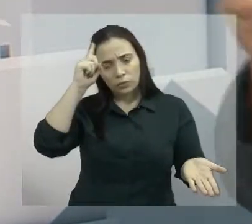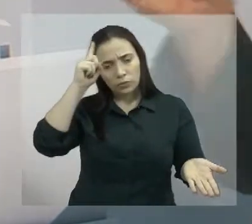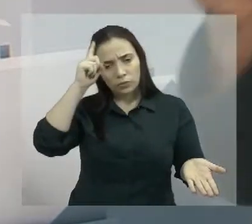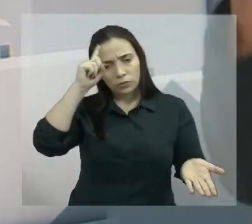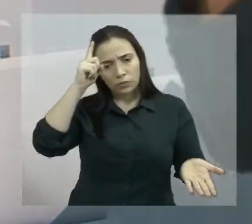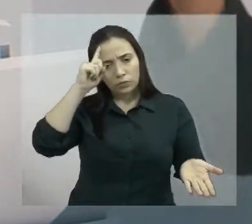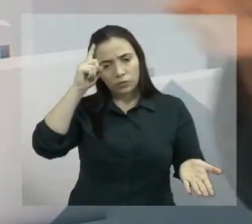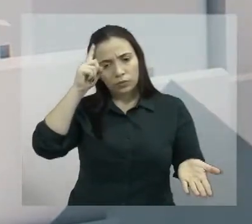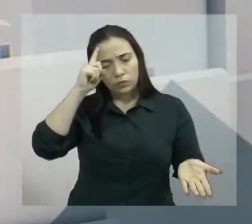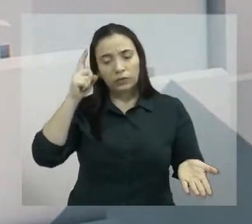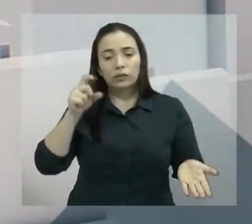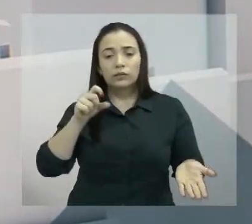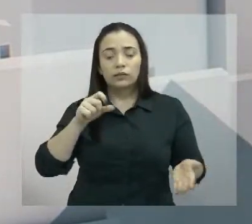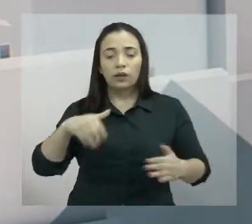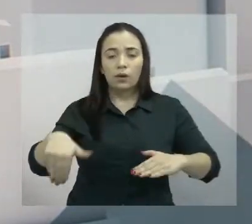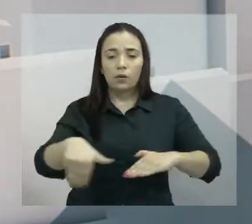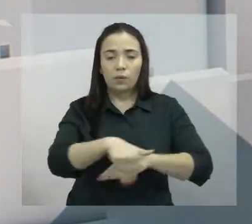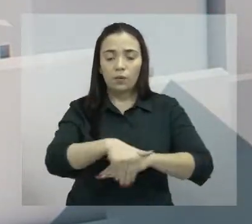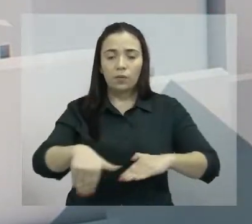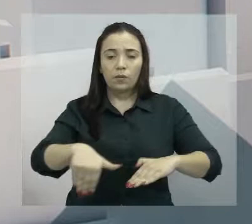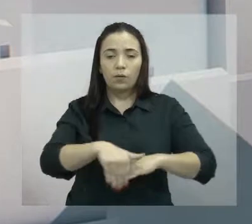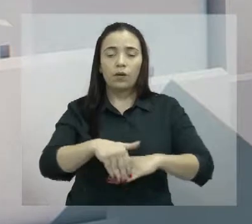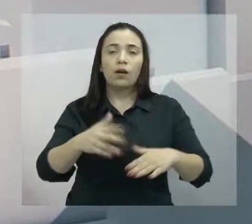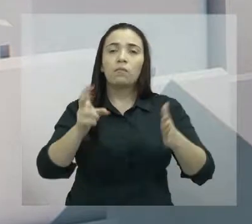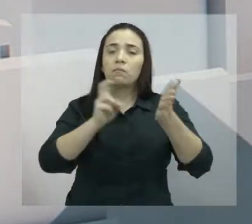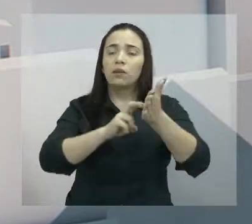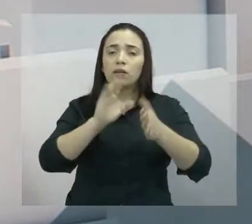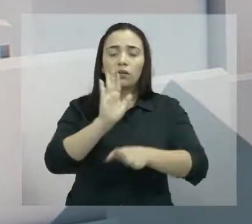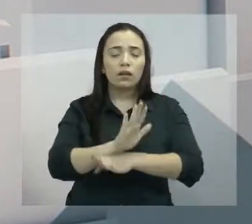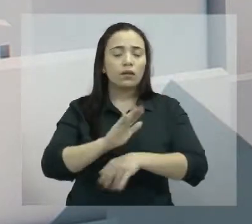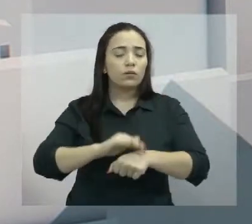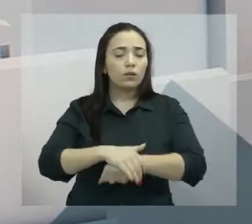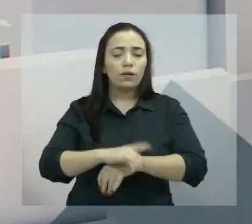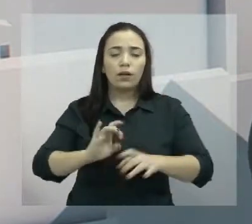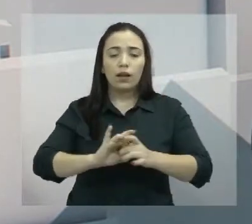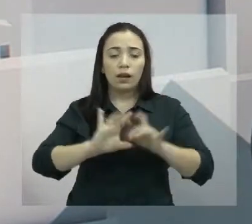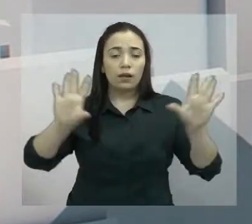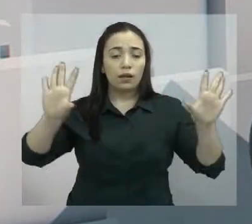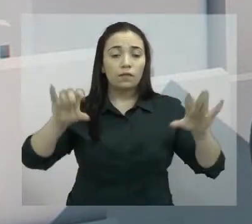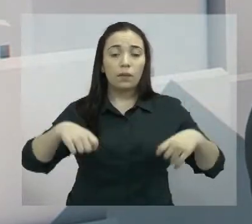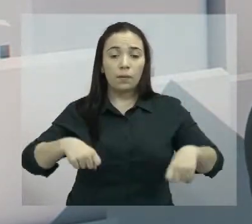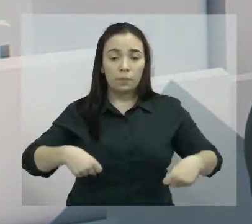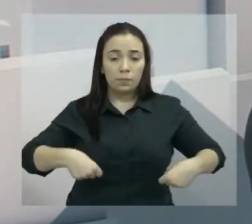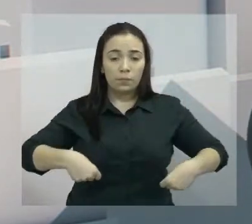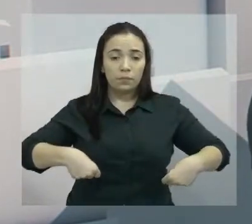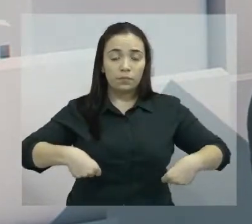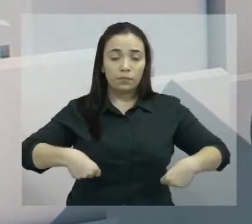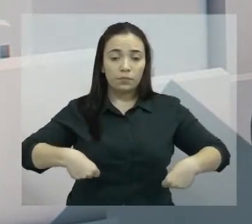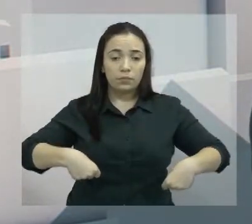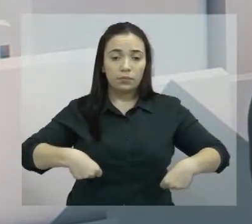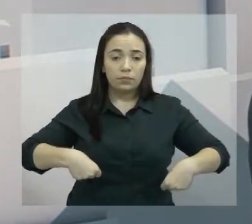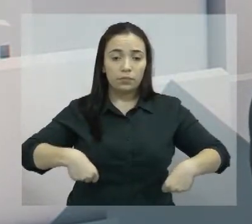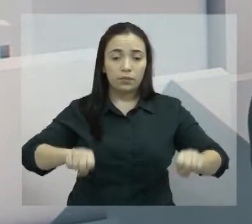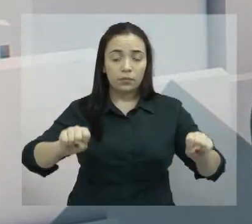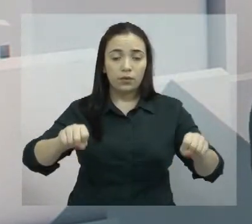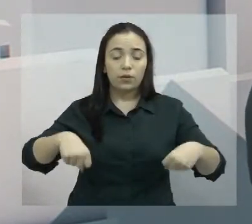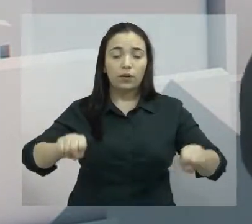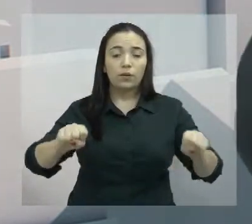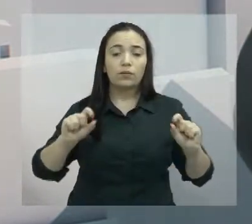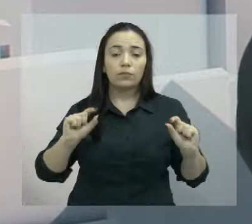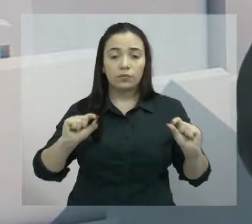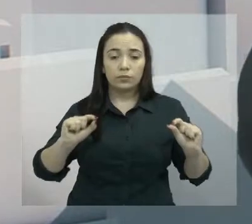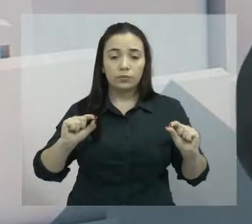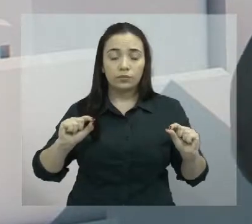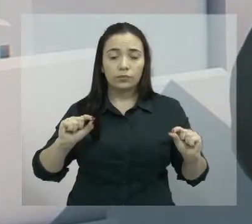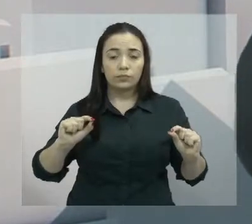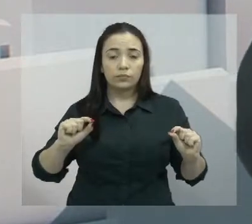cotidiano, basta sair na rua, seja de manhã, de tarde, de noite, você vai ver um comportamento do motociclista, a pessoa